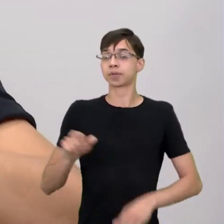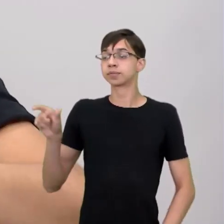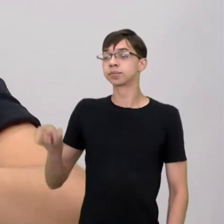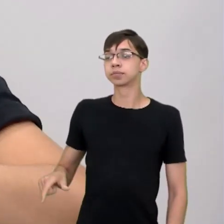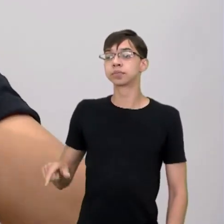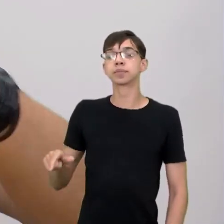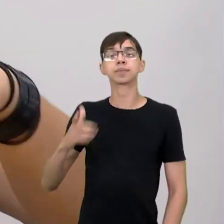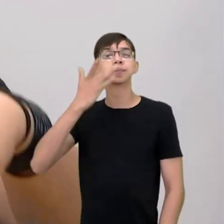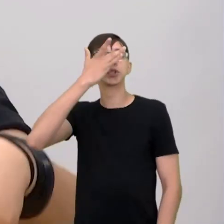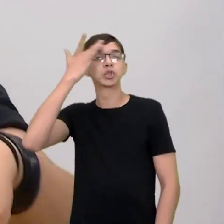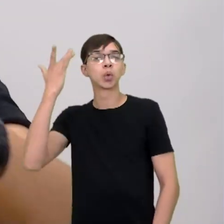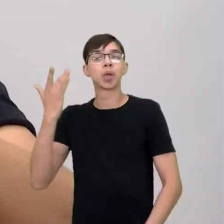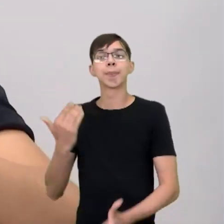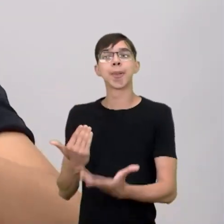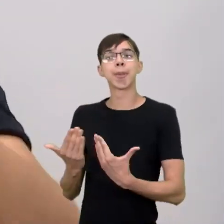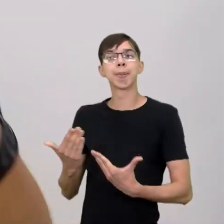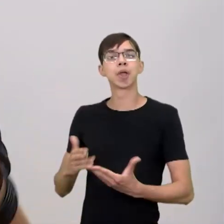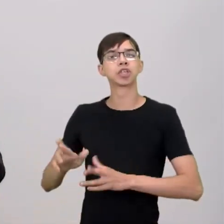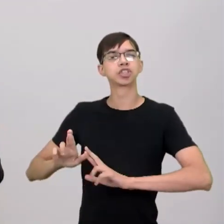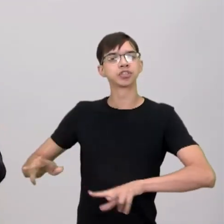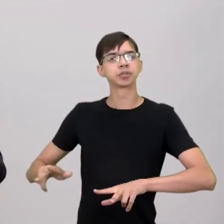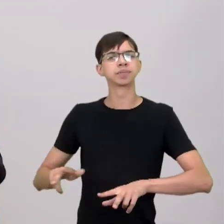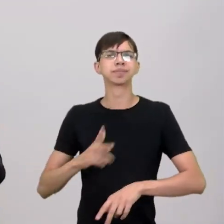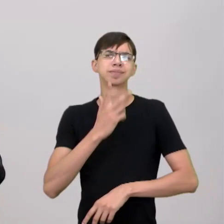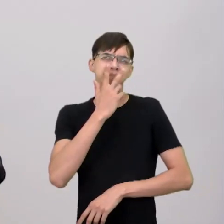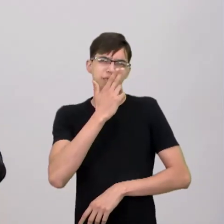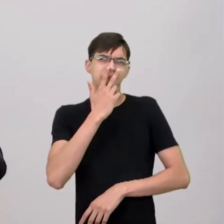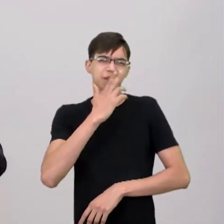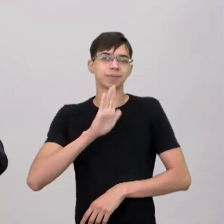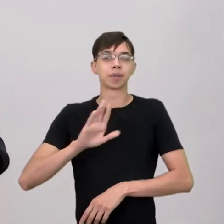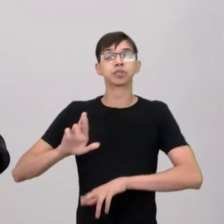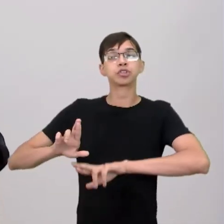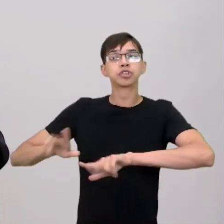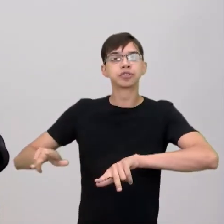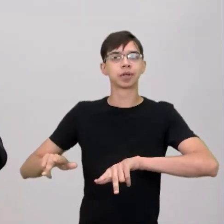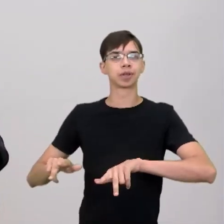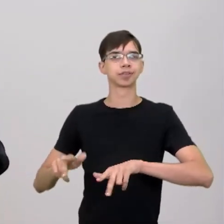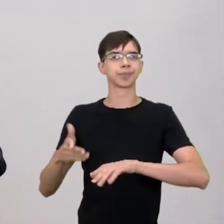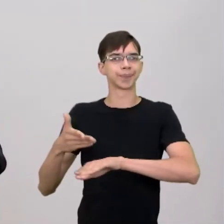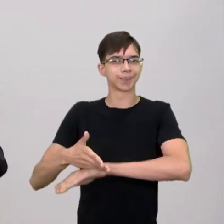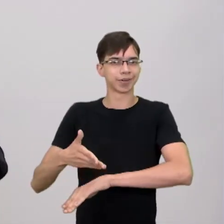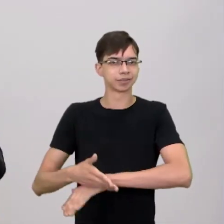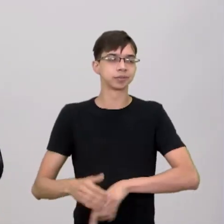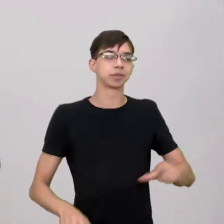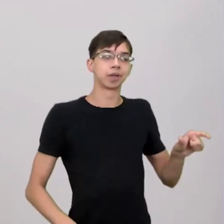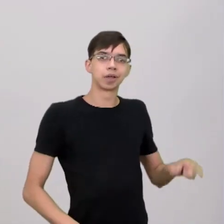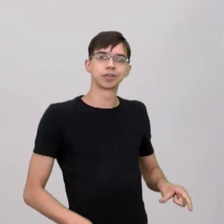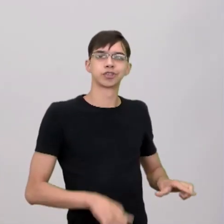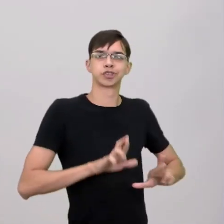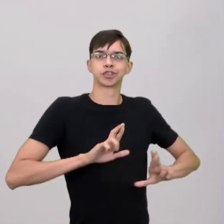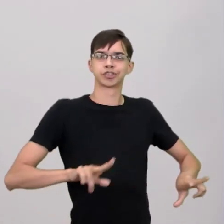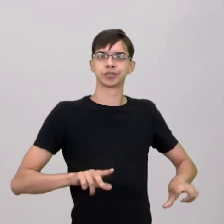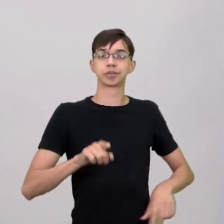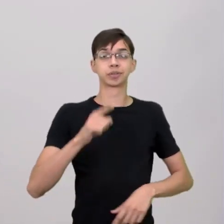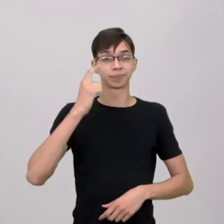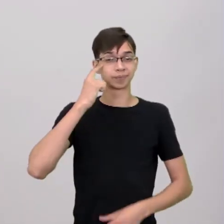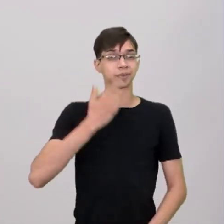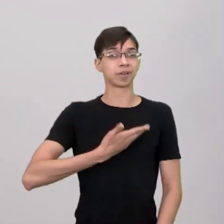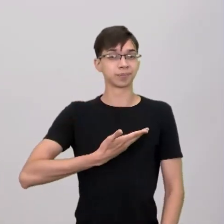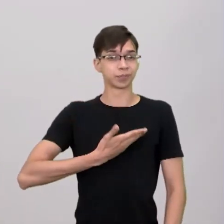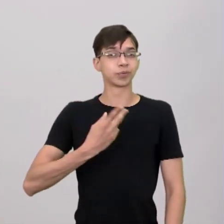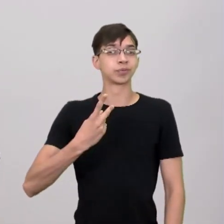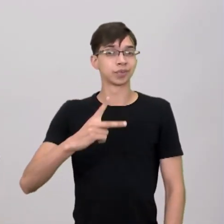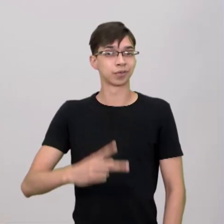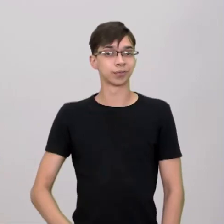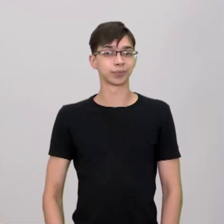até iguais, mas teve interações diferentes. Se você pensar nos seus próprios amigos, por